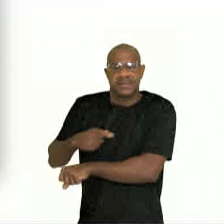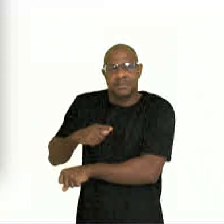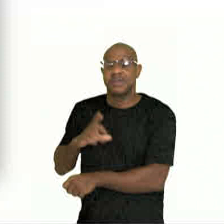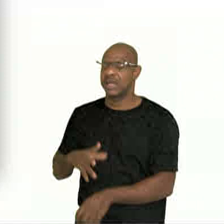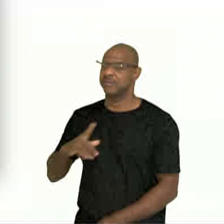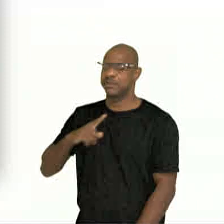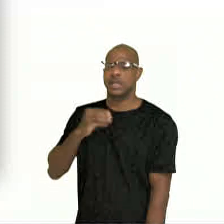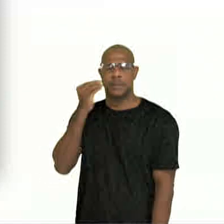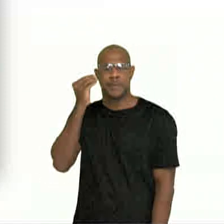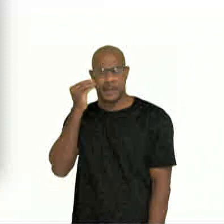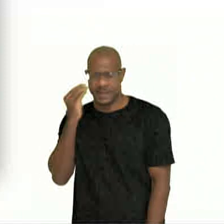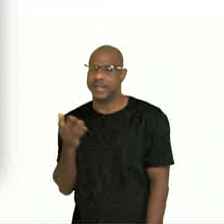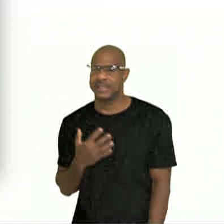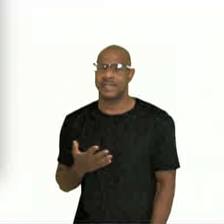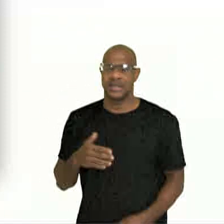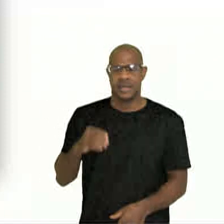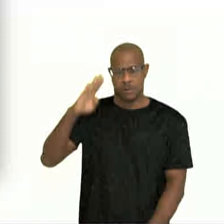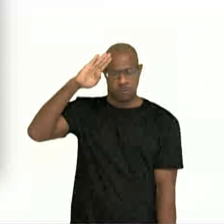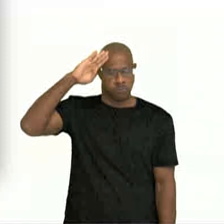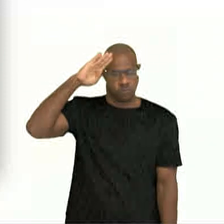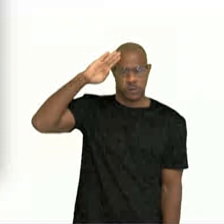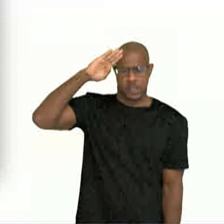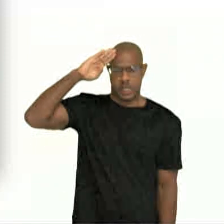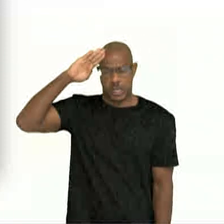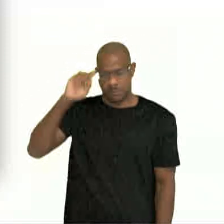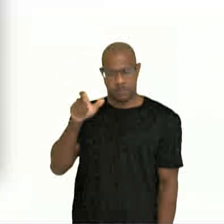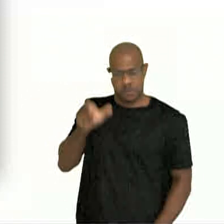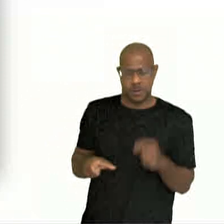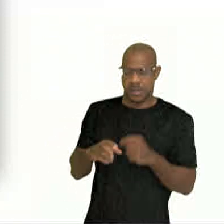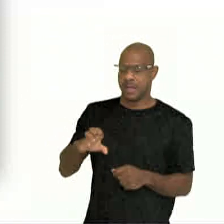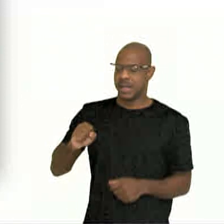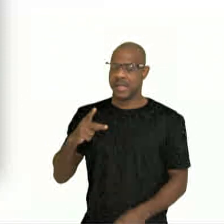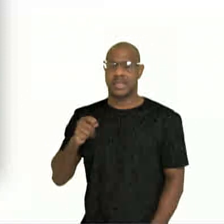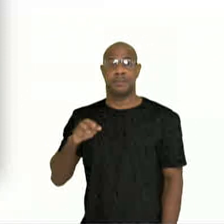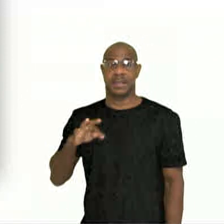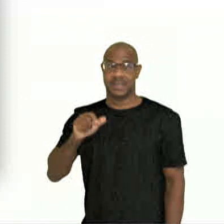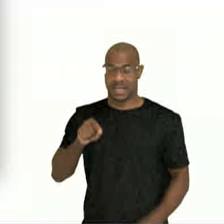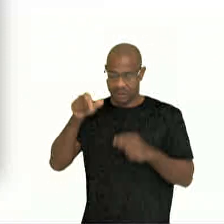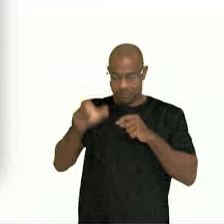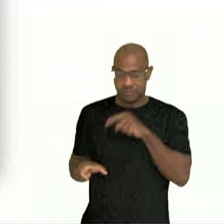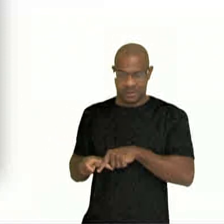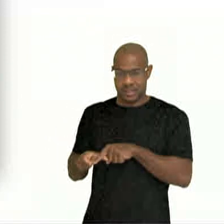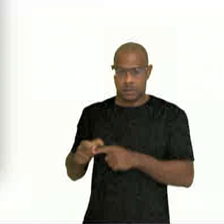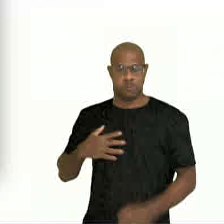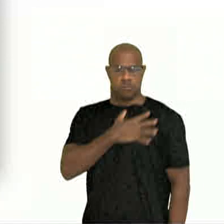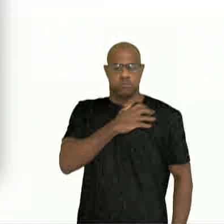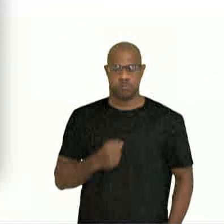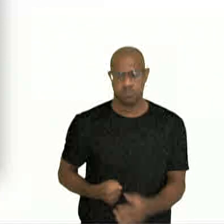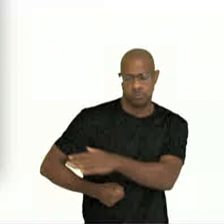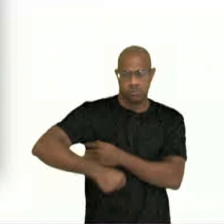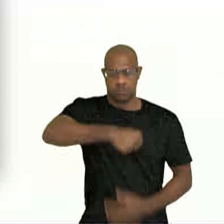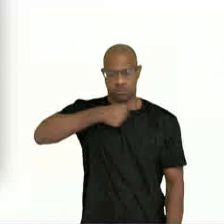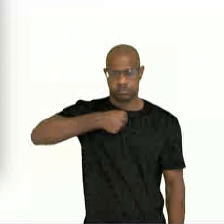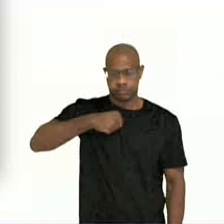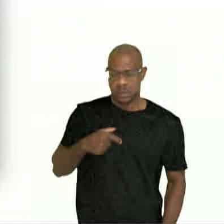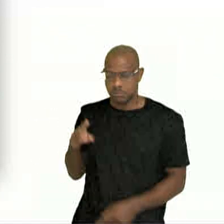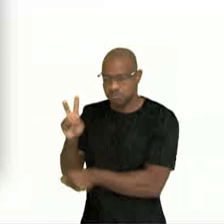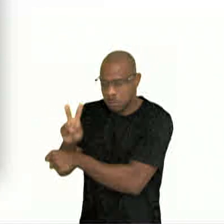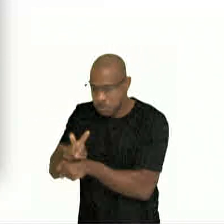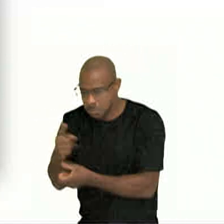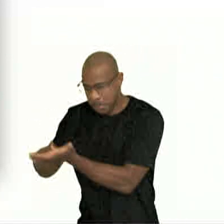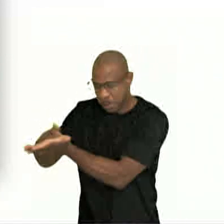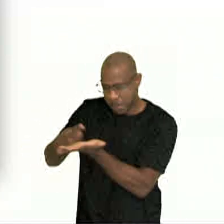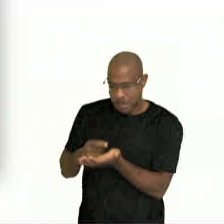no exército romano, inclusive, né, e ele vai acabar se tornando um gladiador, juntar um grupo de gladiadores e fazer uma revolta. E